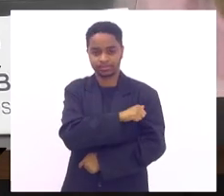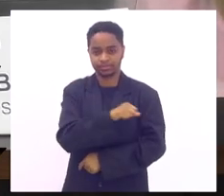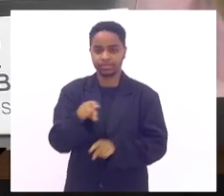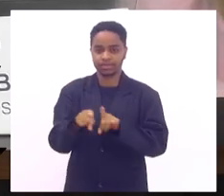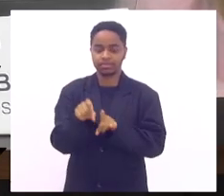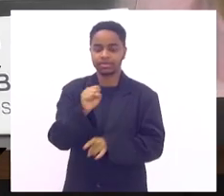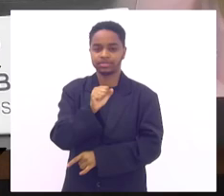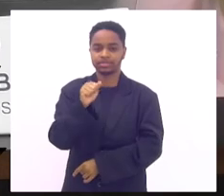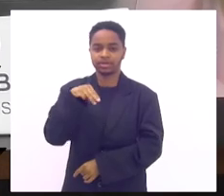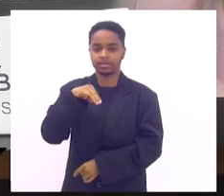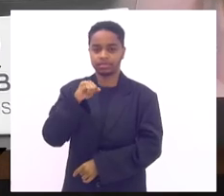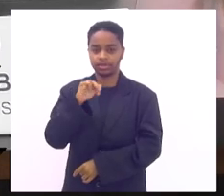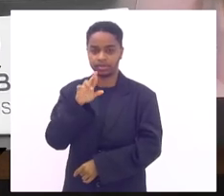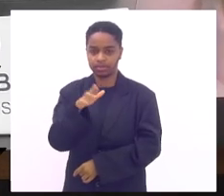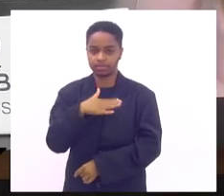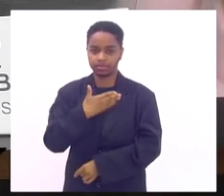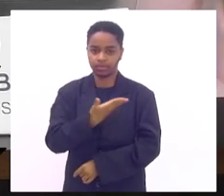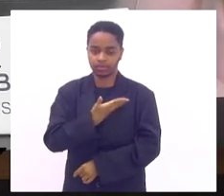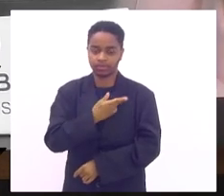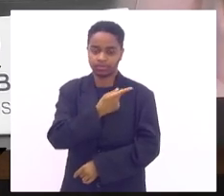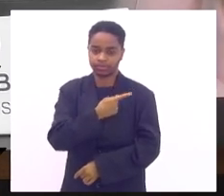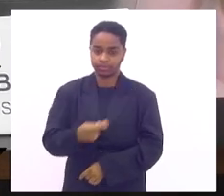meu grande amigo, presidente do CRC,